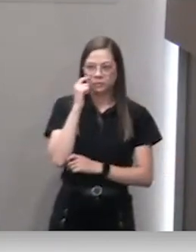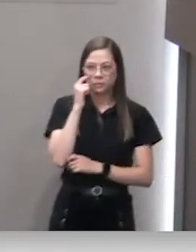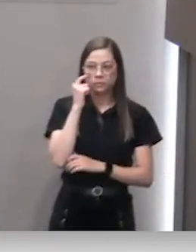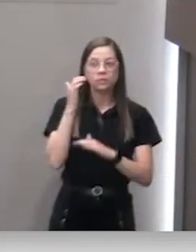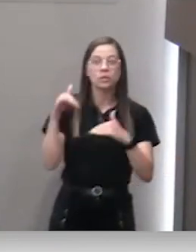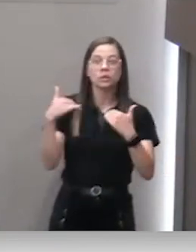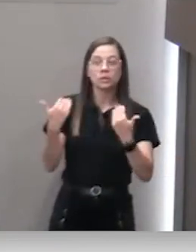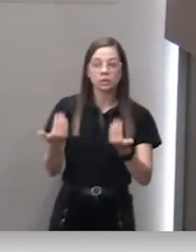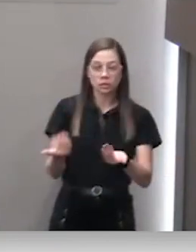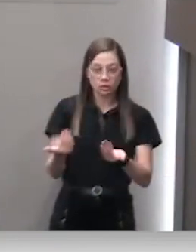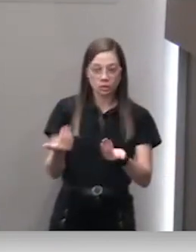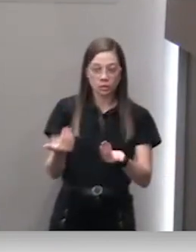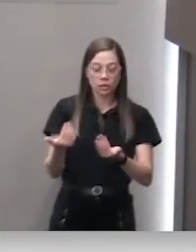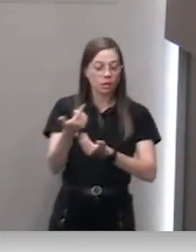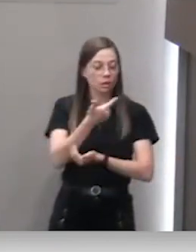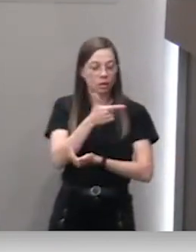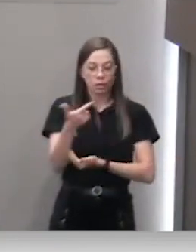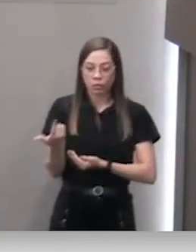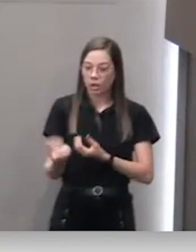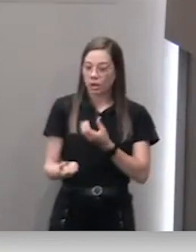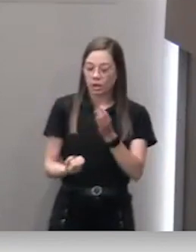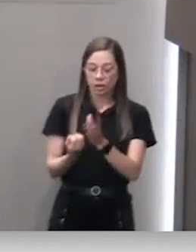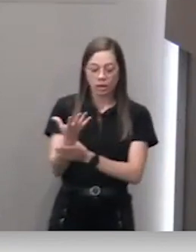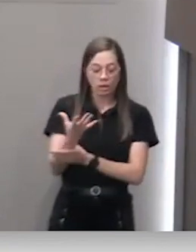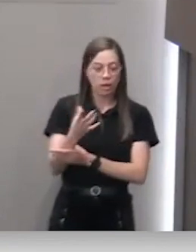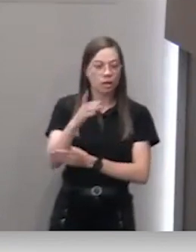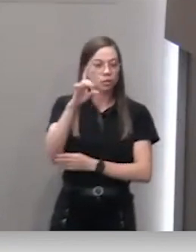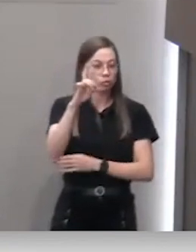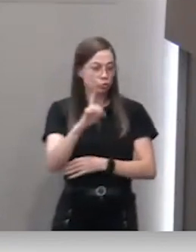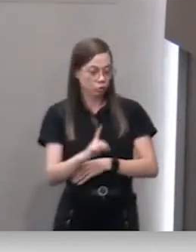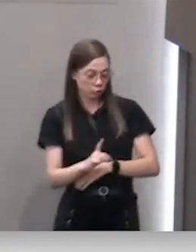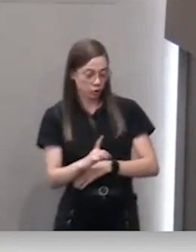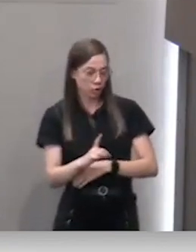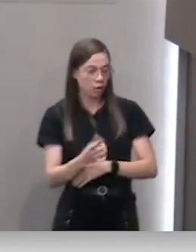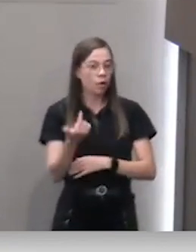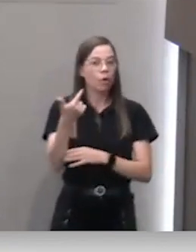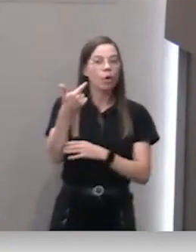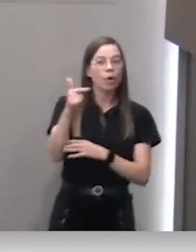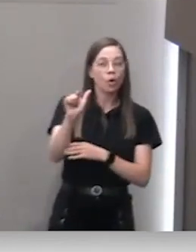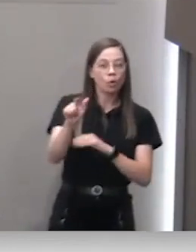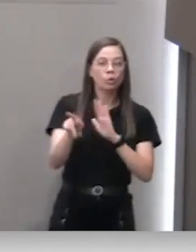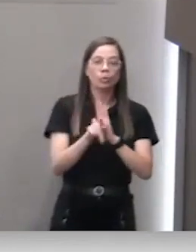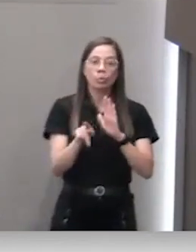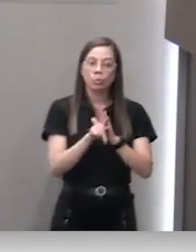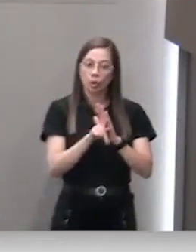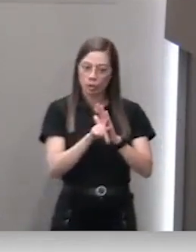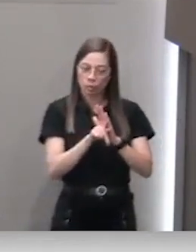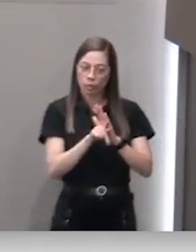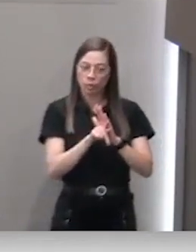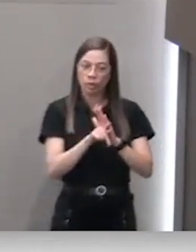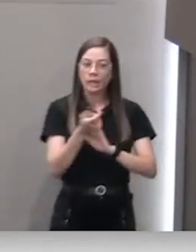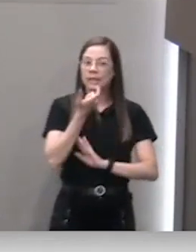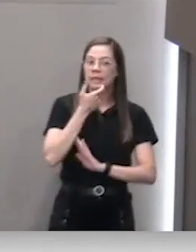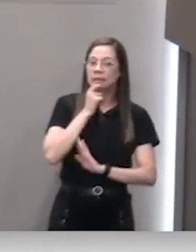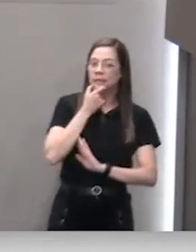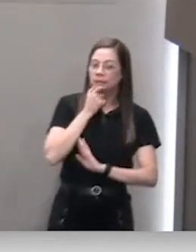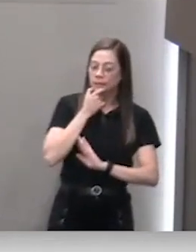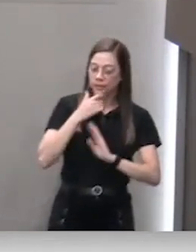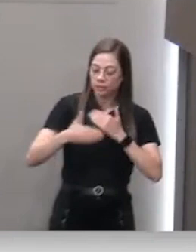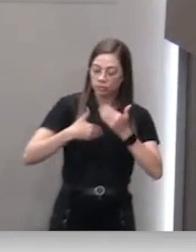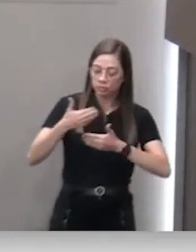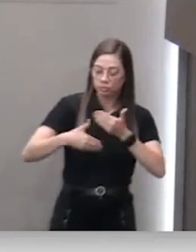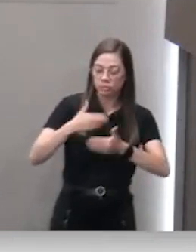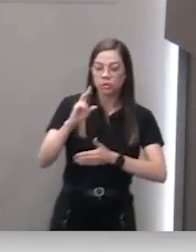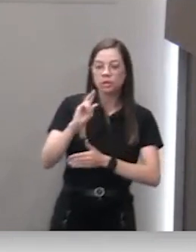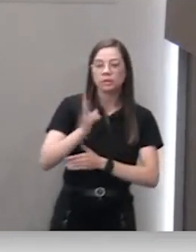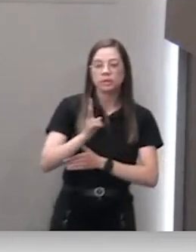assim, não há criação de direito. Quem criou foram os liberais ingleses e de lá para cá, quem